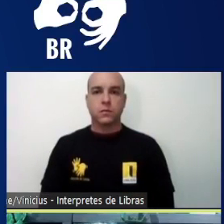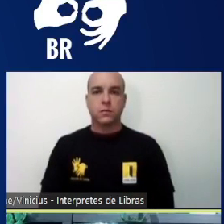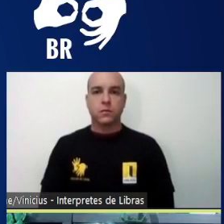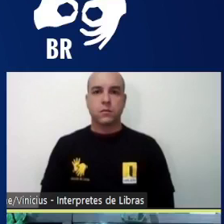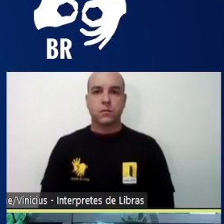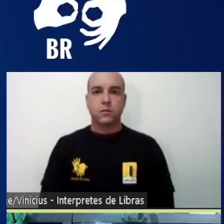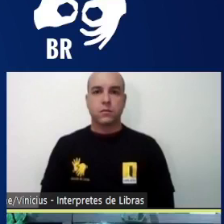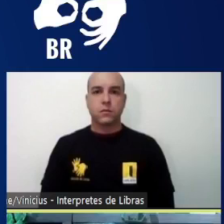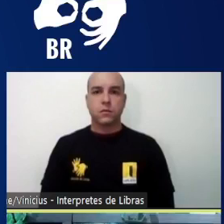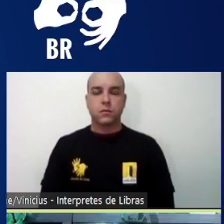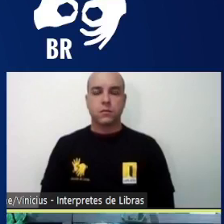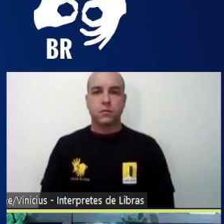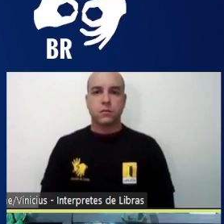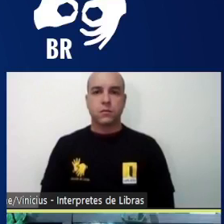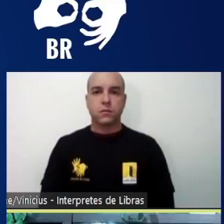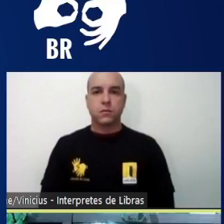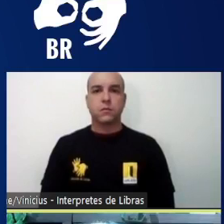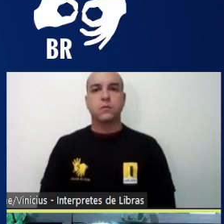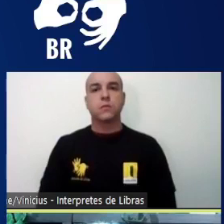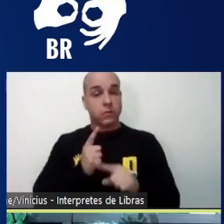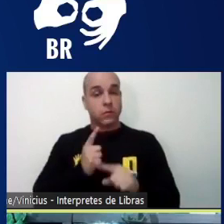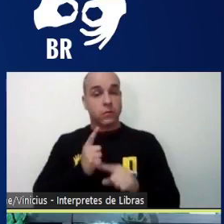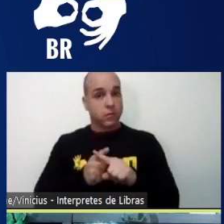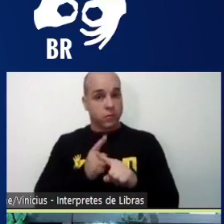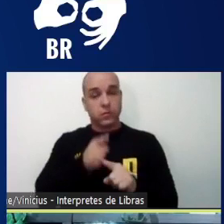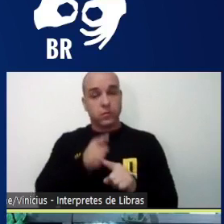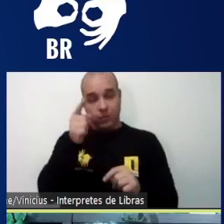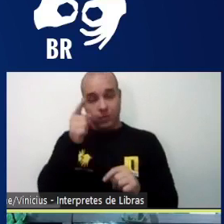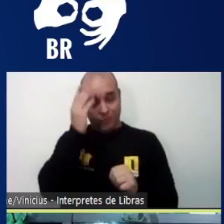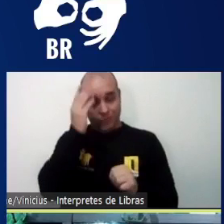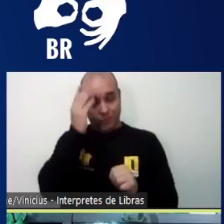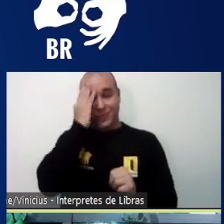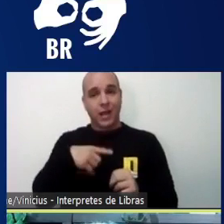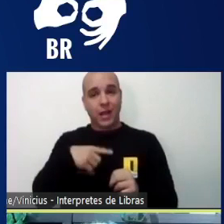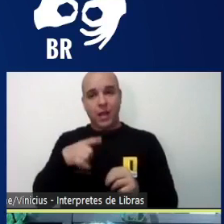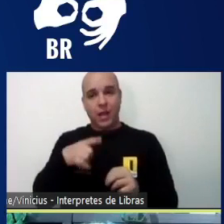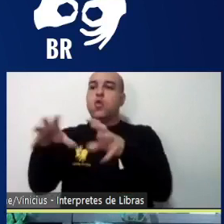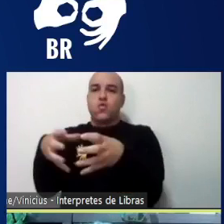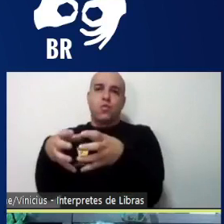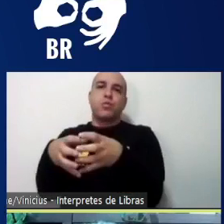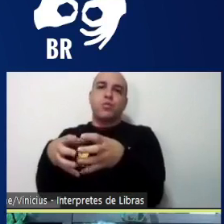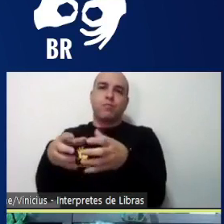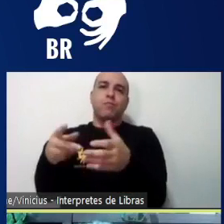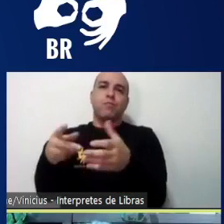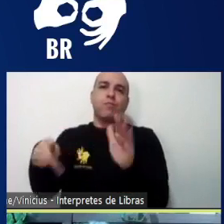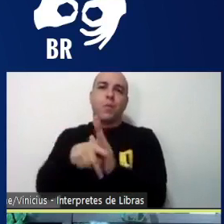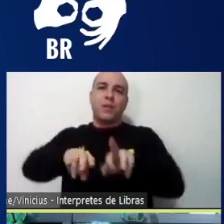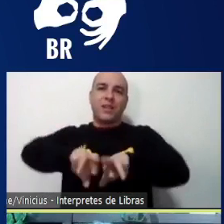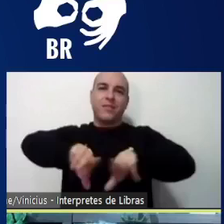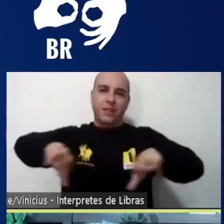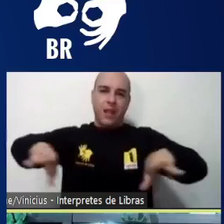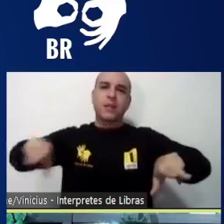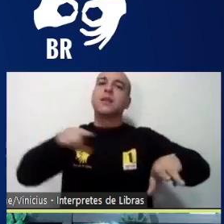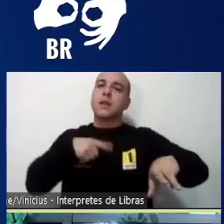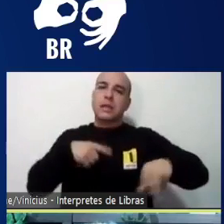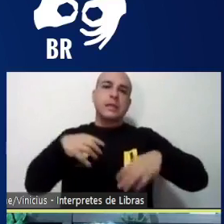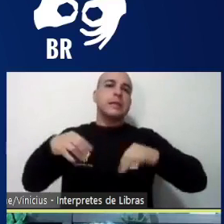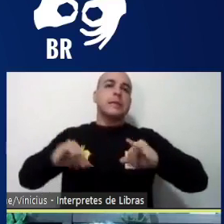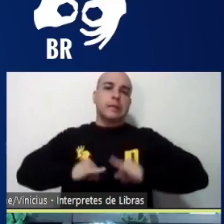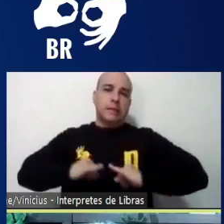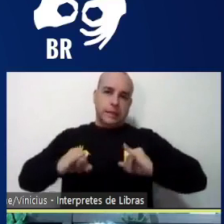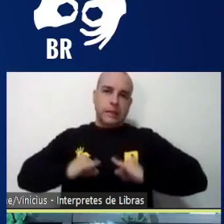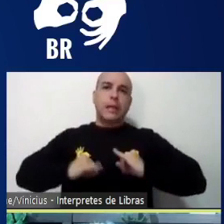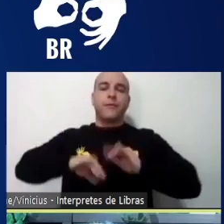toda essa distância desses públicos em vulnerabilidade, os públicos da diversidade, para que todos tenham acesso à